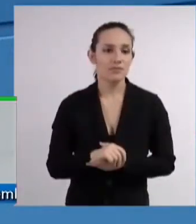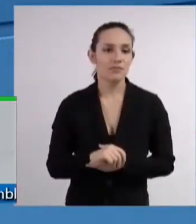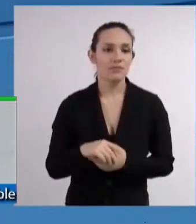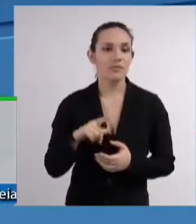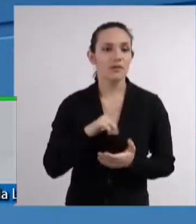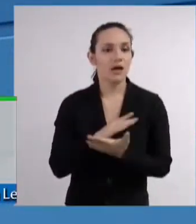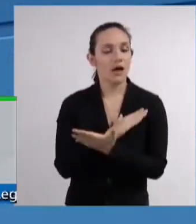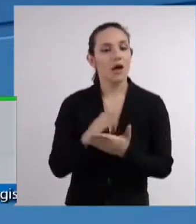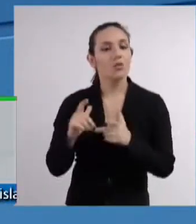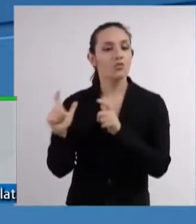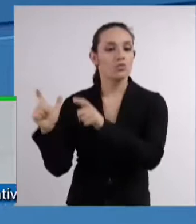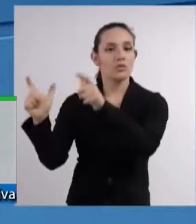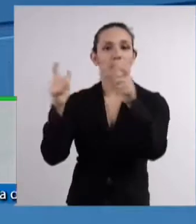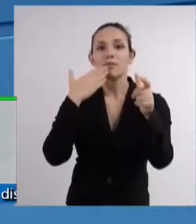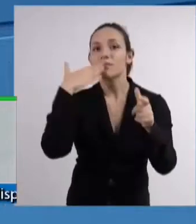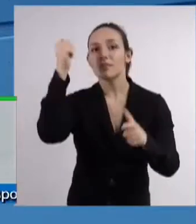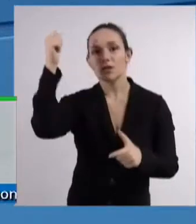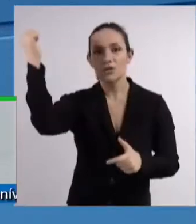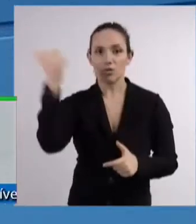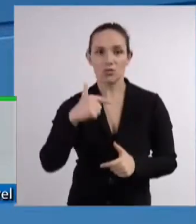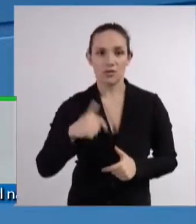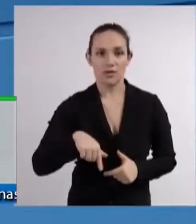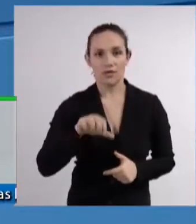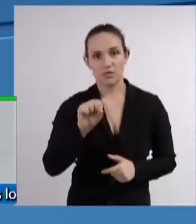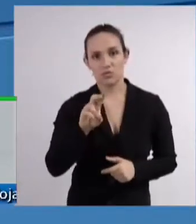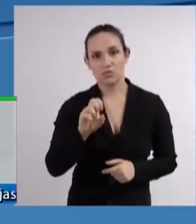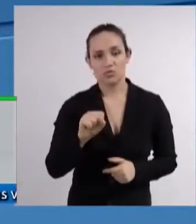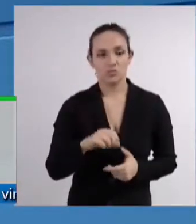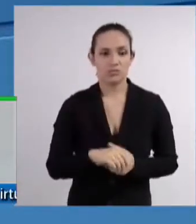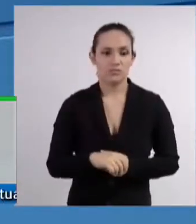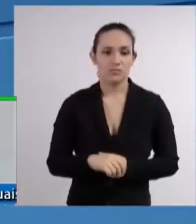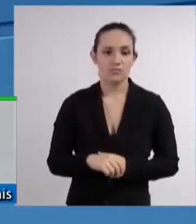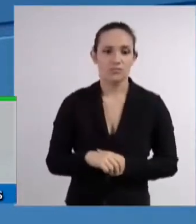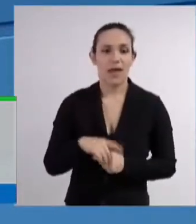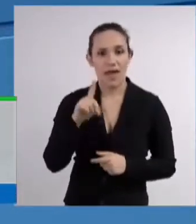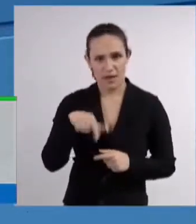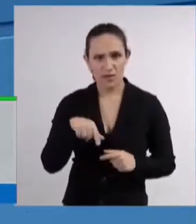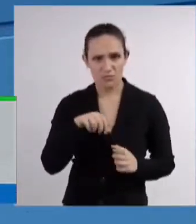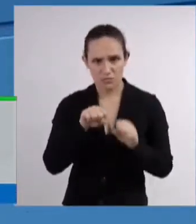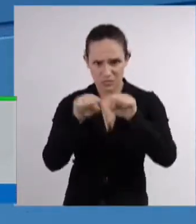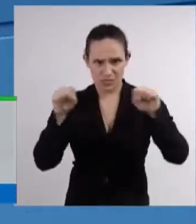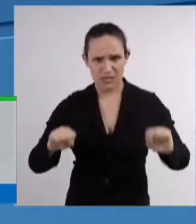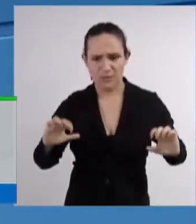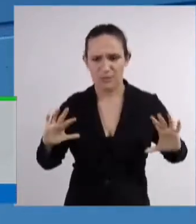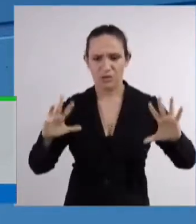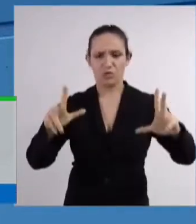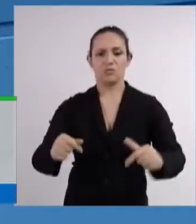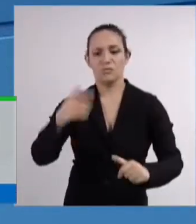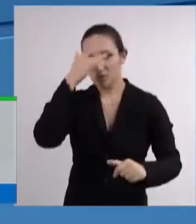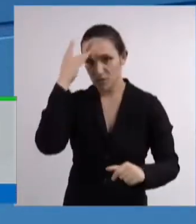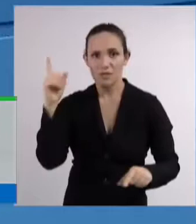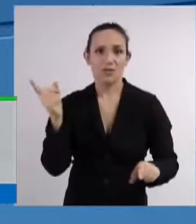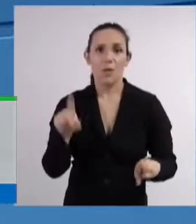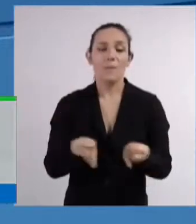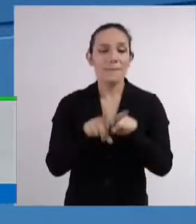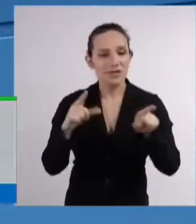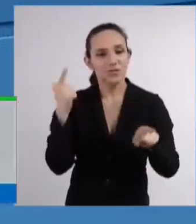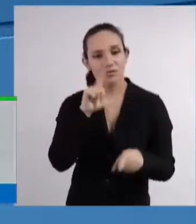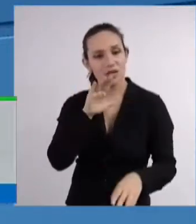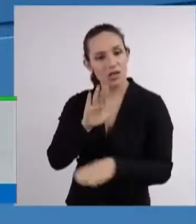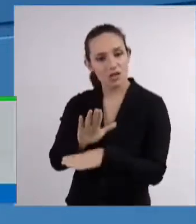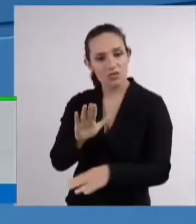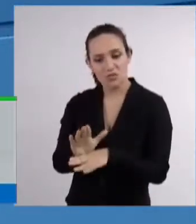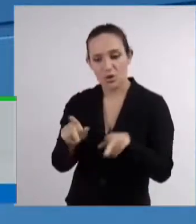outros lugares que não tem um SUS, mas funciona melhor, um sistema que não é universal, mas que pelo menos ampara uma parte da população, a